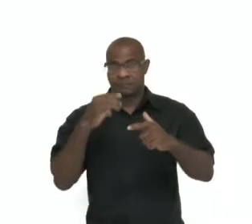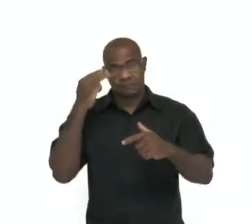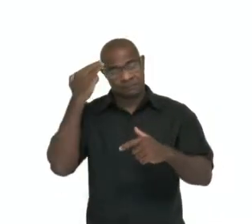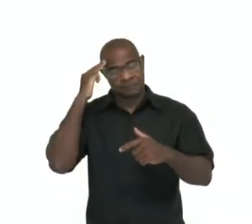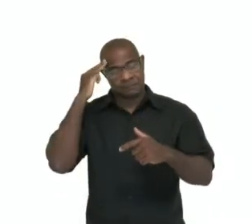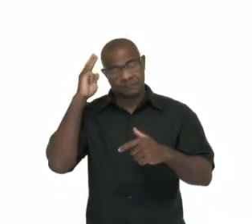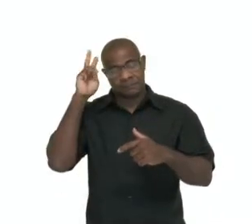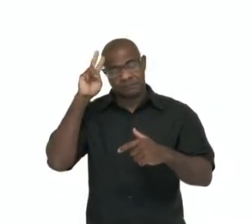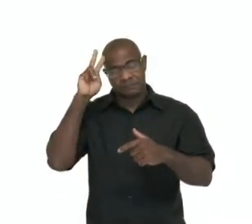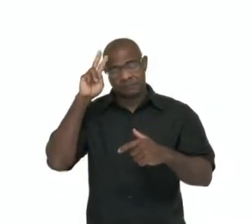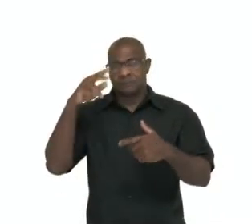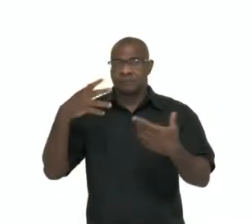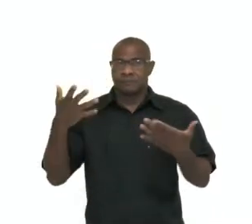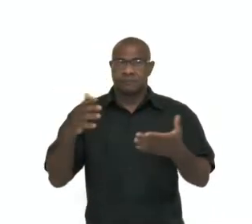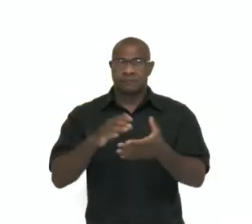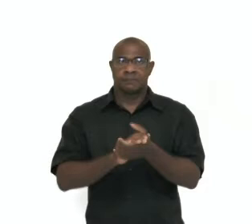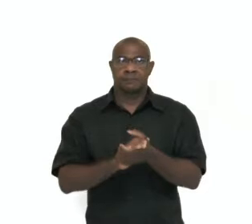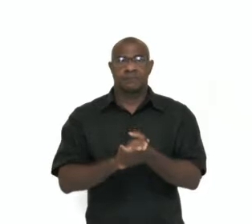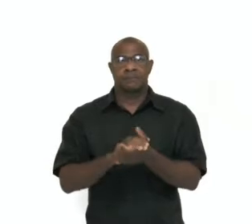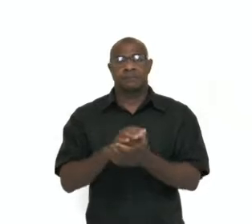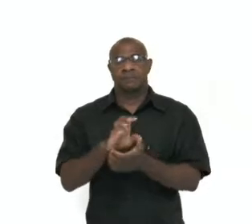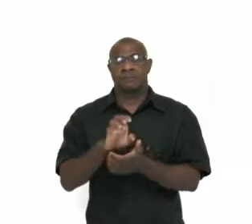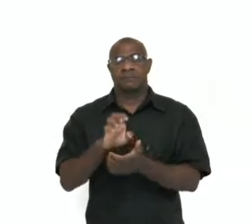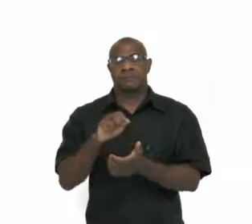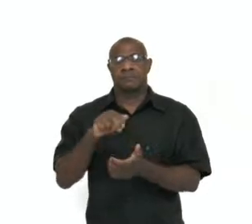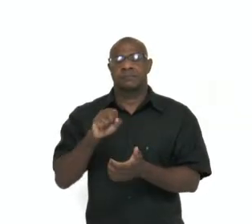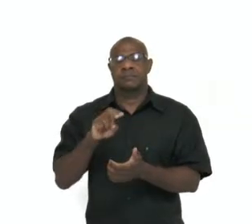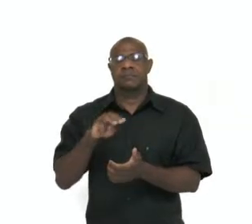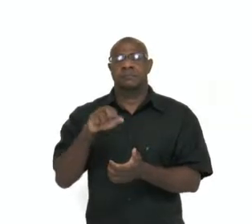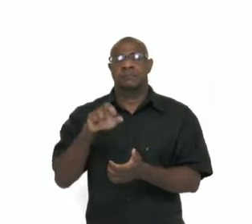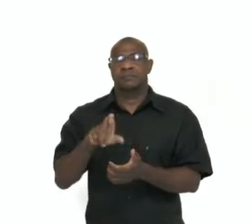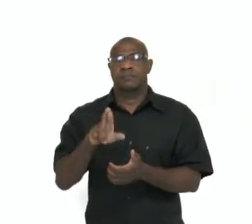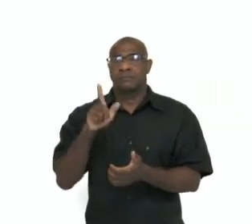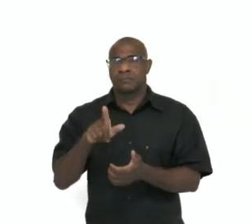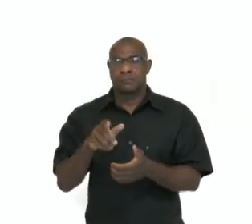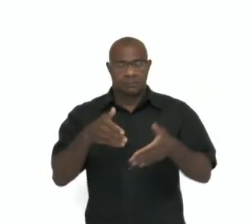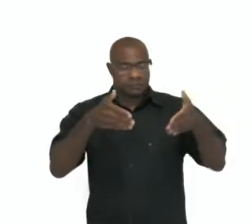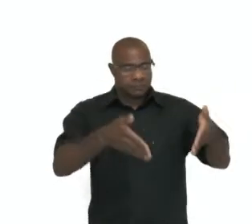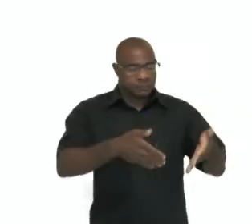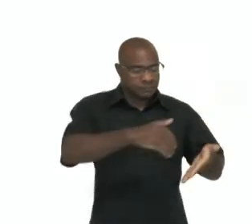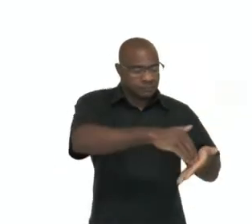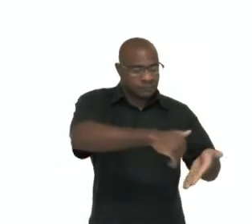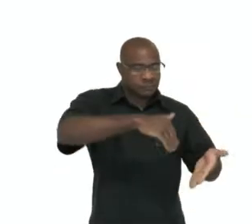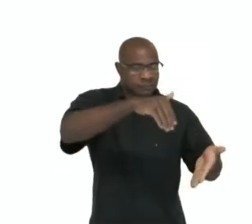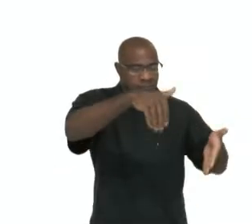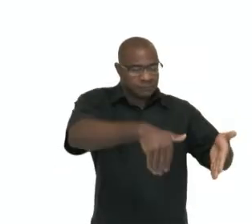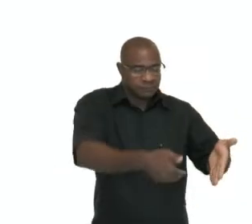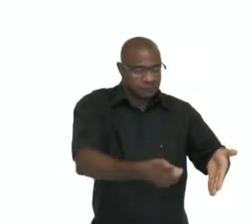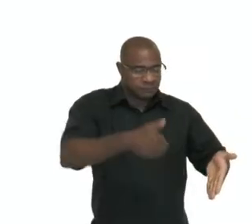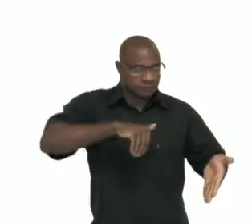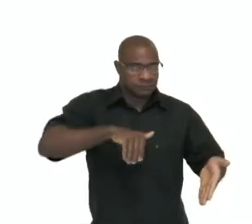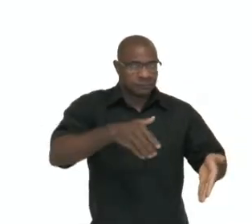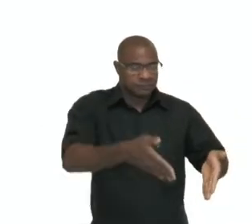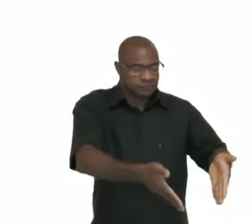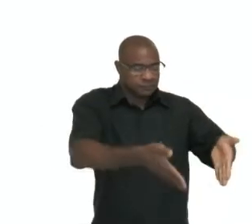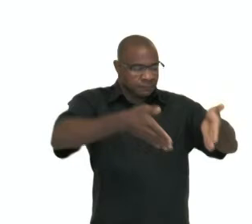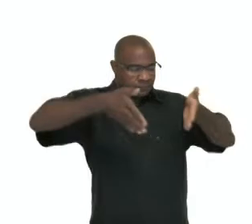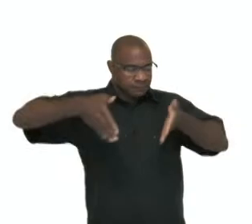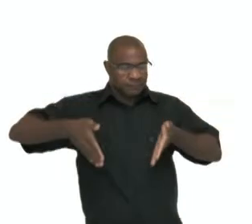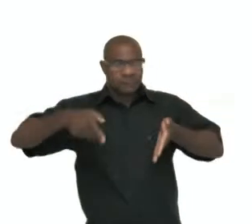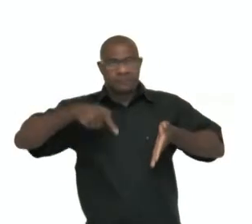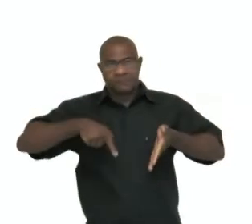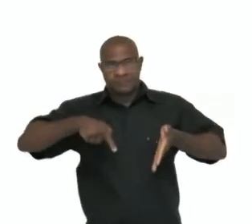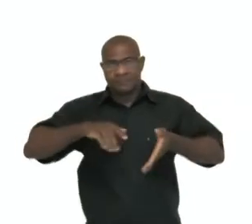Exumar aqui possui o sentido de desenterrar, né? E aqui no trecho é trazer a lembrança, relembrar, nesse sentido